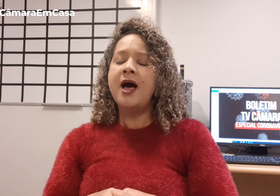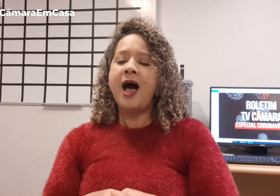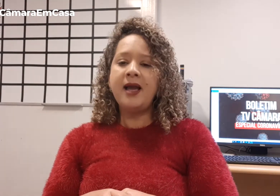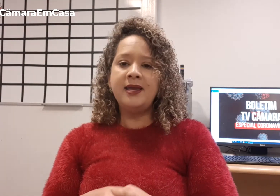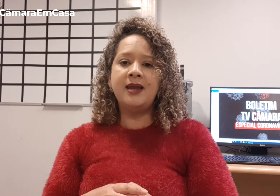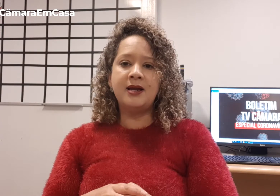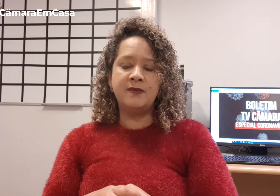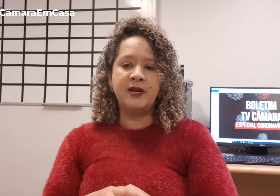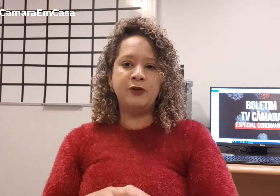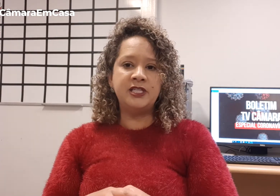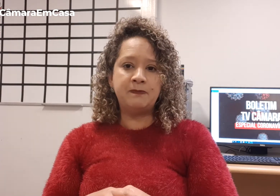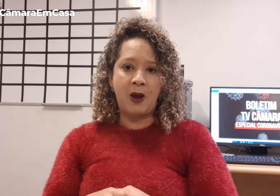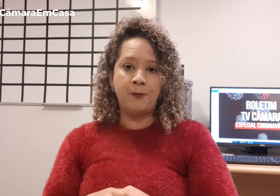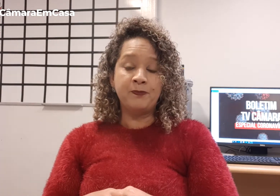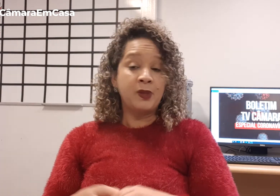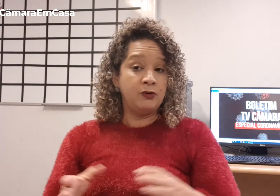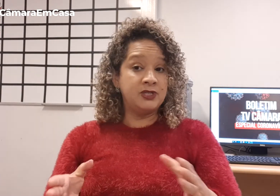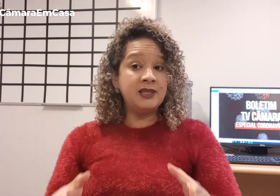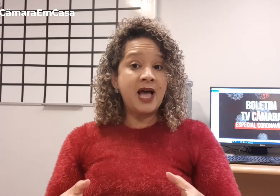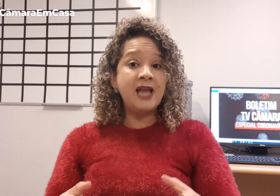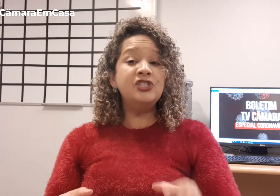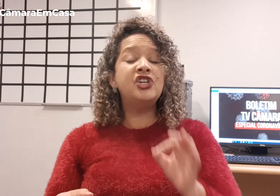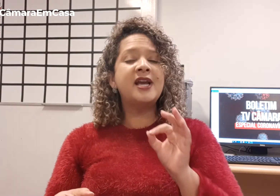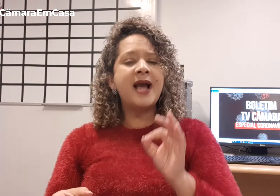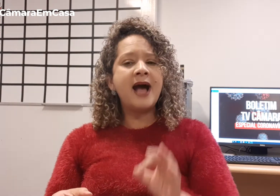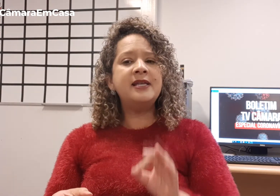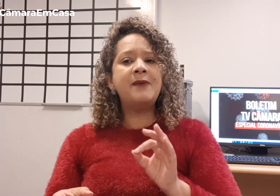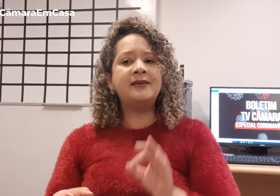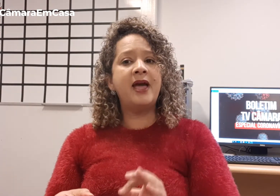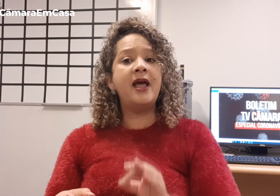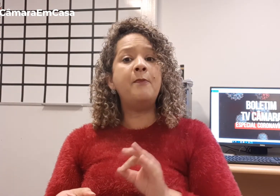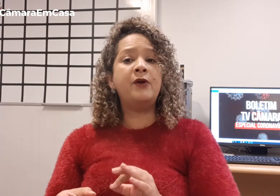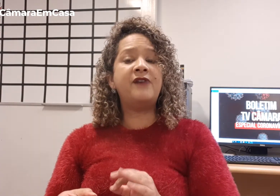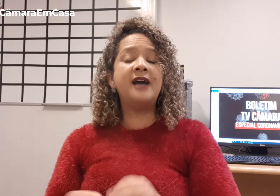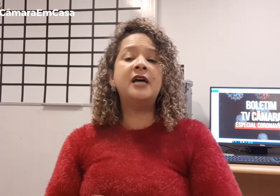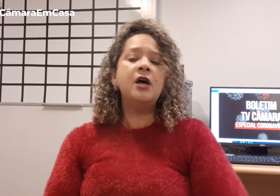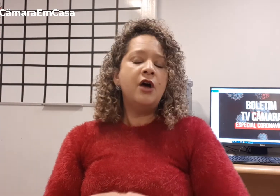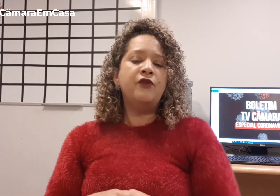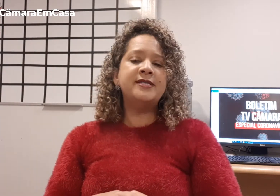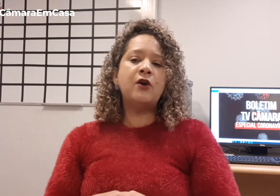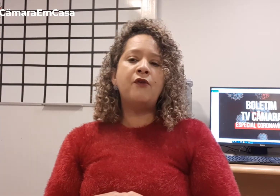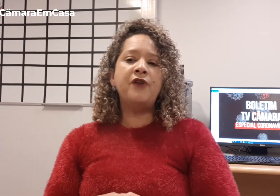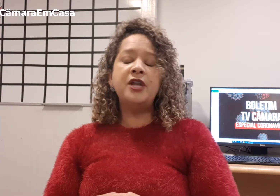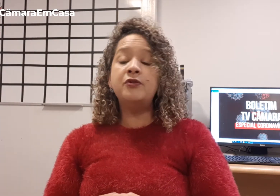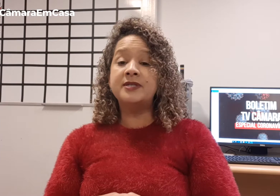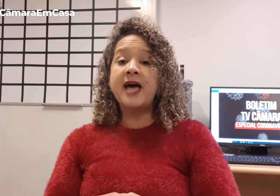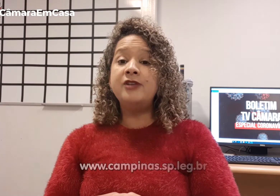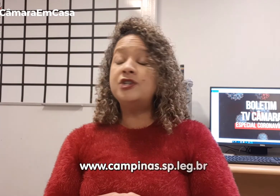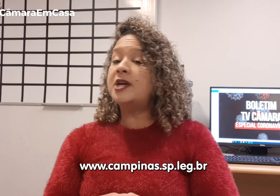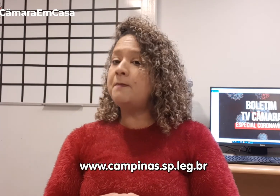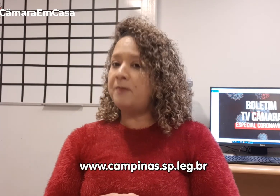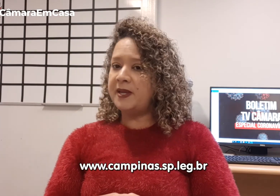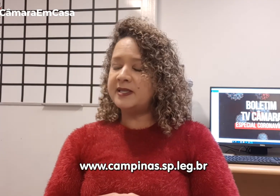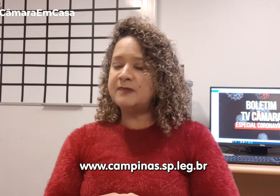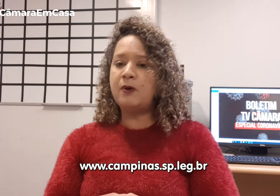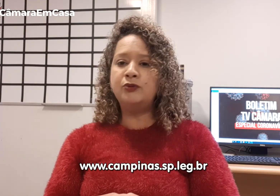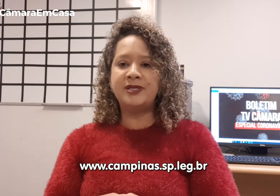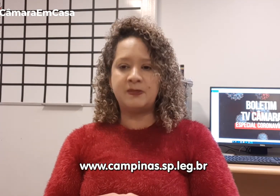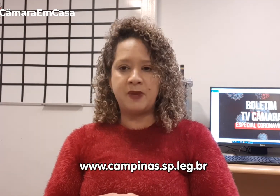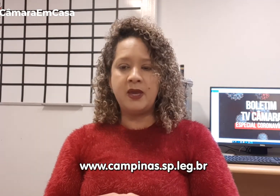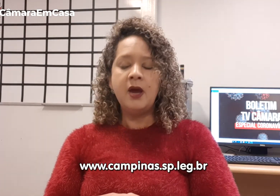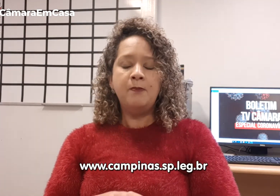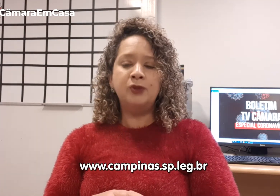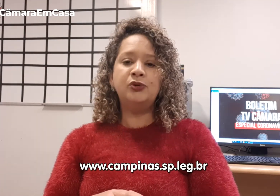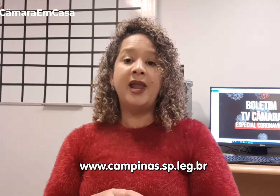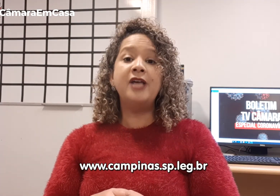comissionados aqui na Câmara Municipal. Os detalhes de cada matéria aprovada você confere no site